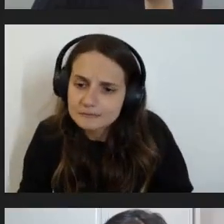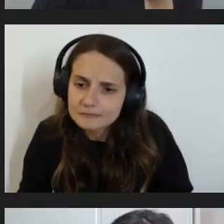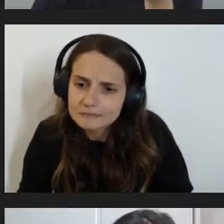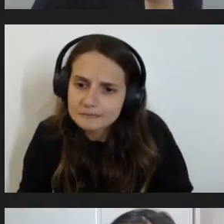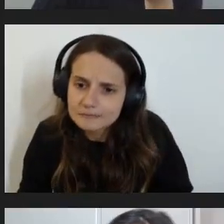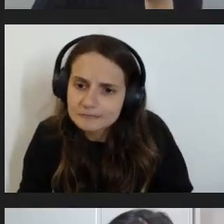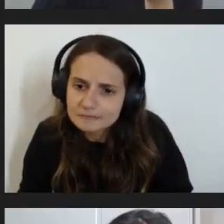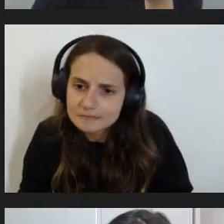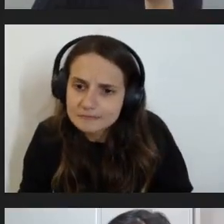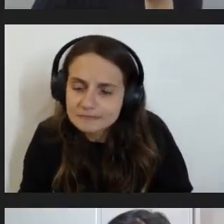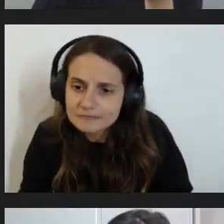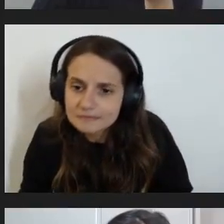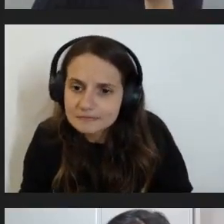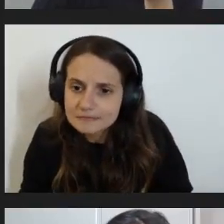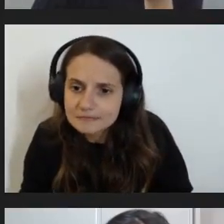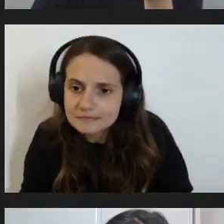perguntas.